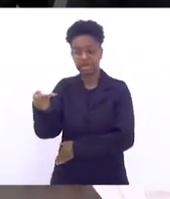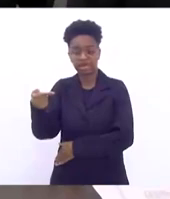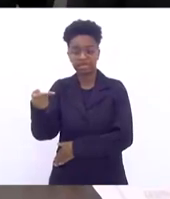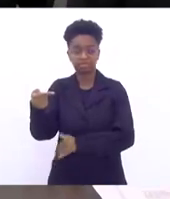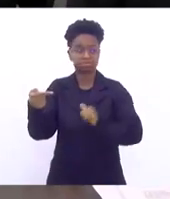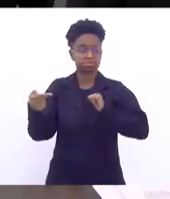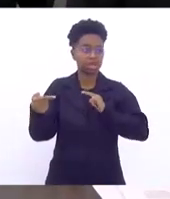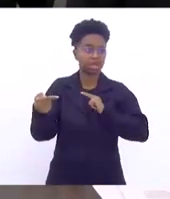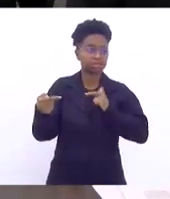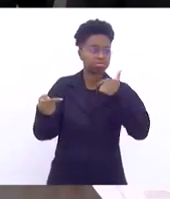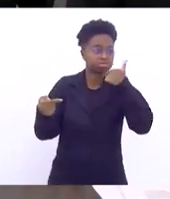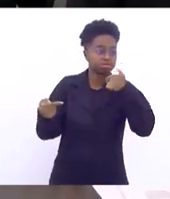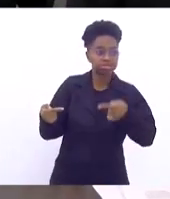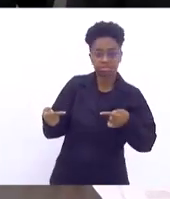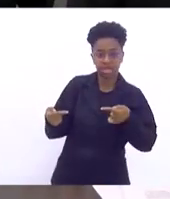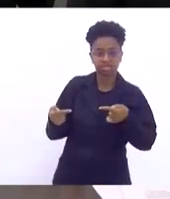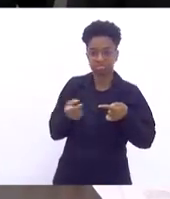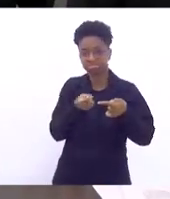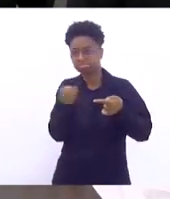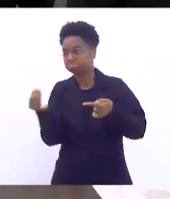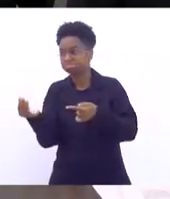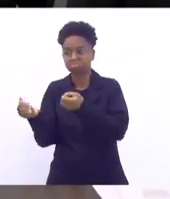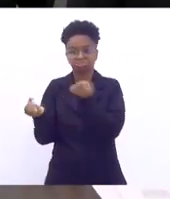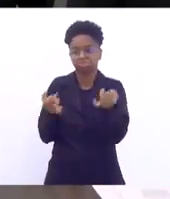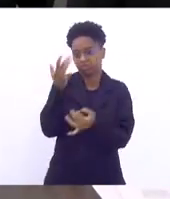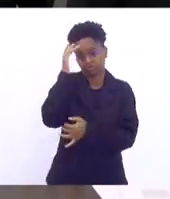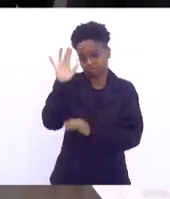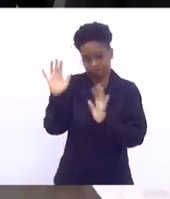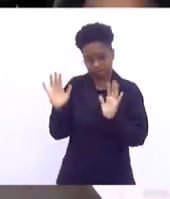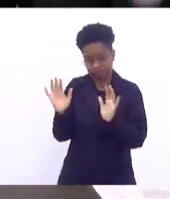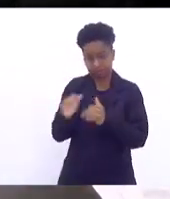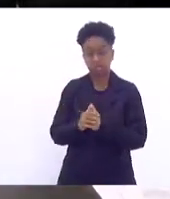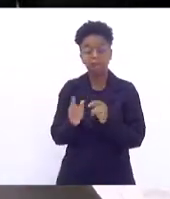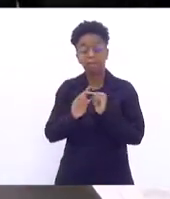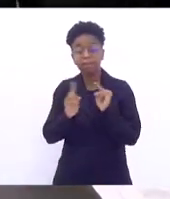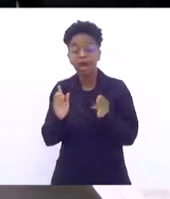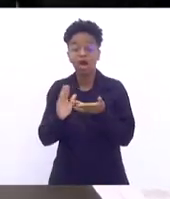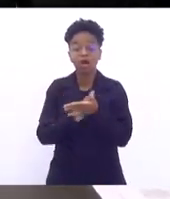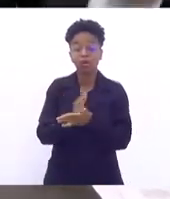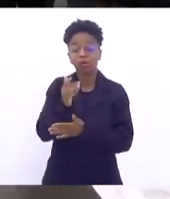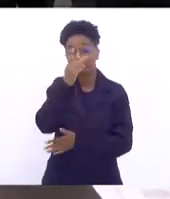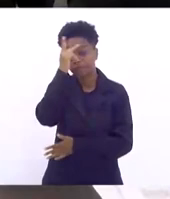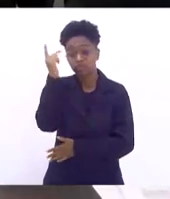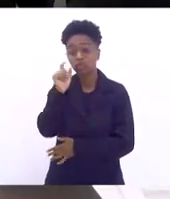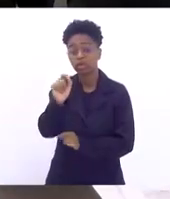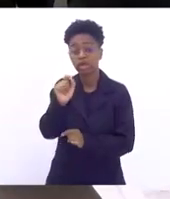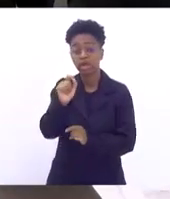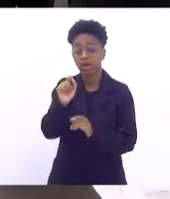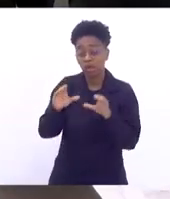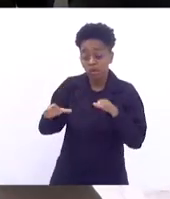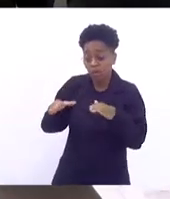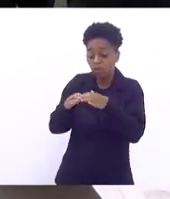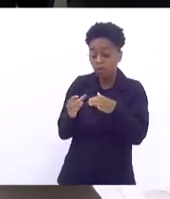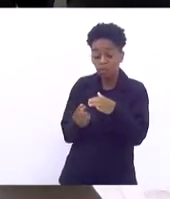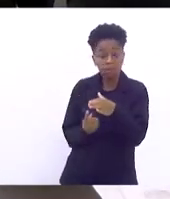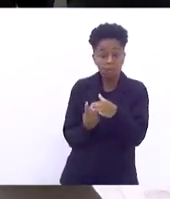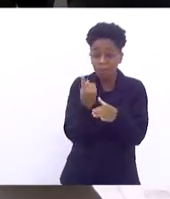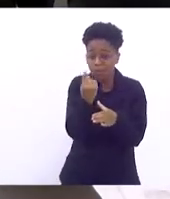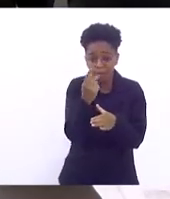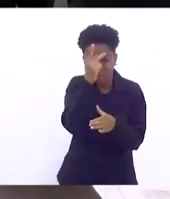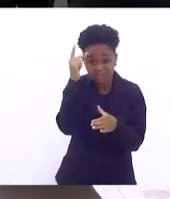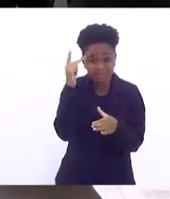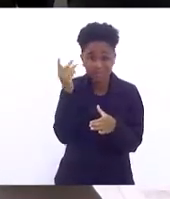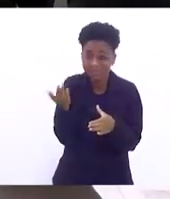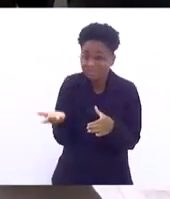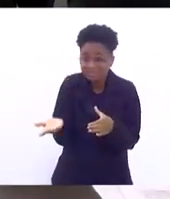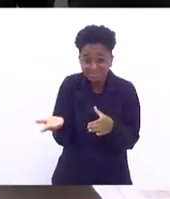de 17 bancada de não sei quantos E aí tem gente que é o bloco de uma pessoa só eu particularmente